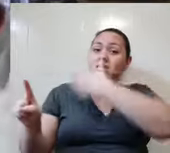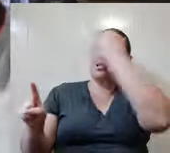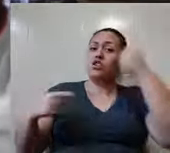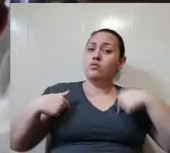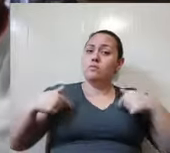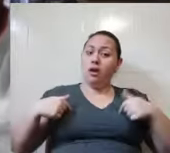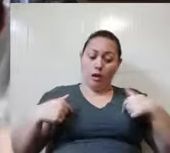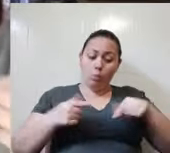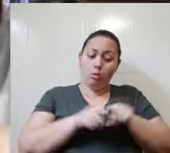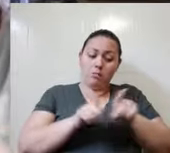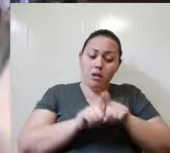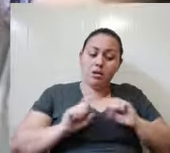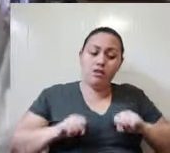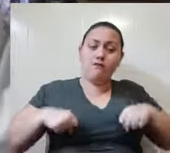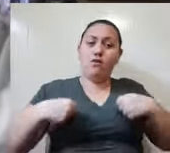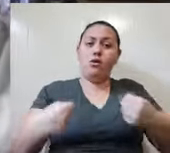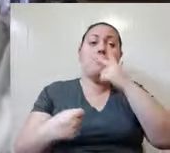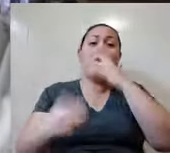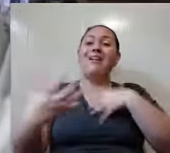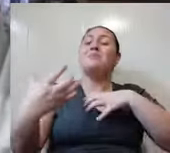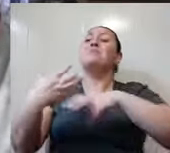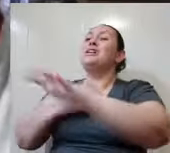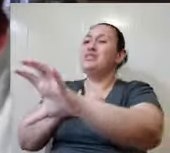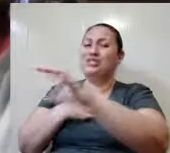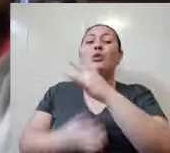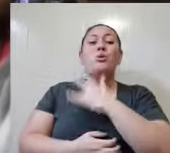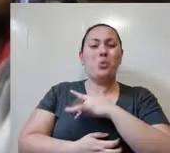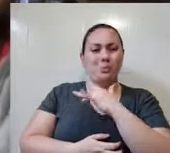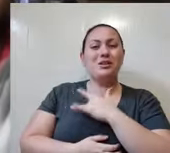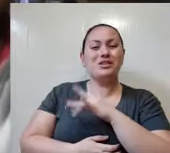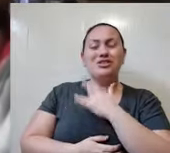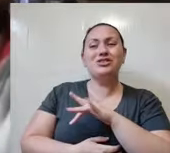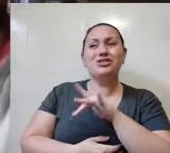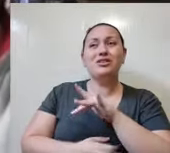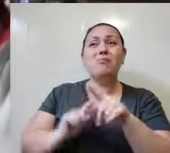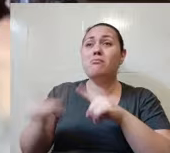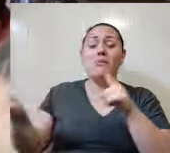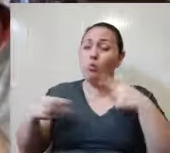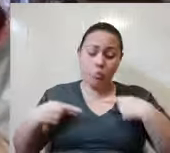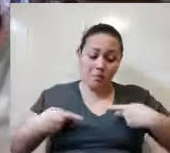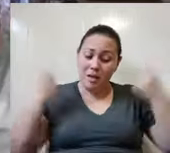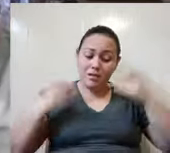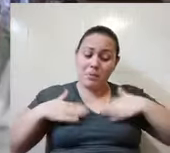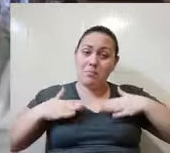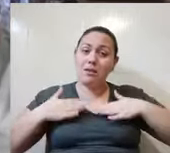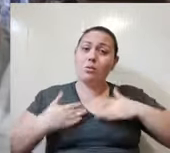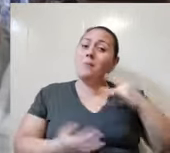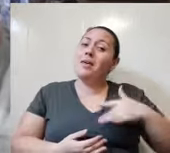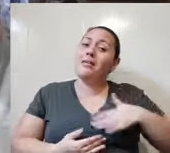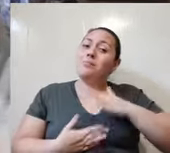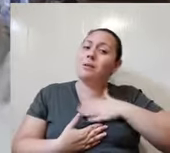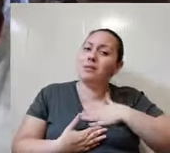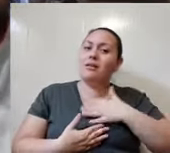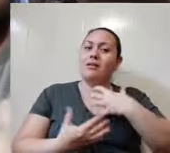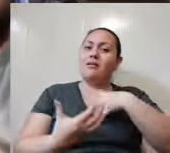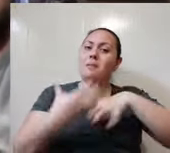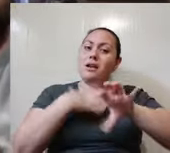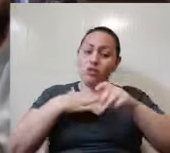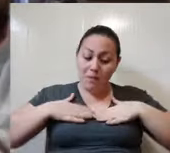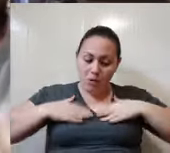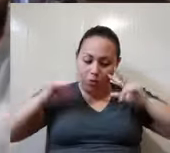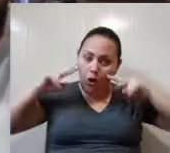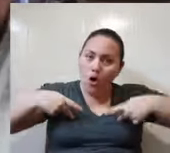A gente tem compaixão com o outro, mas a gente muitas vezes tem dificuldade de conseguir ter compaixão consigo mesmo, de olhar para